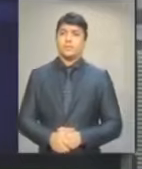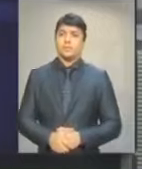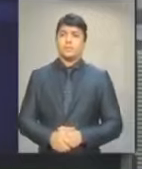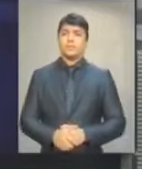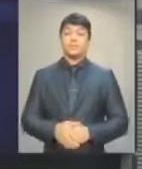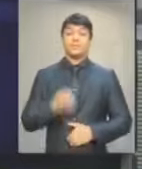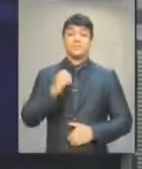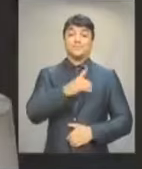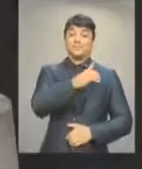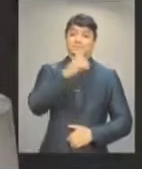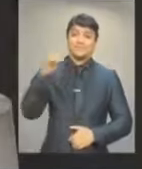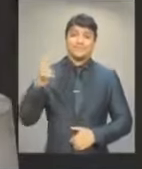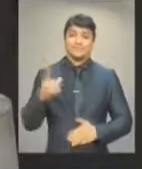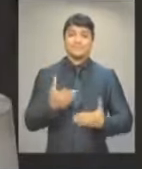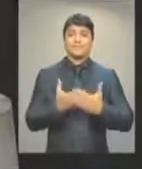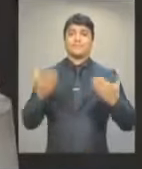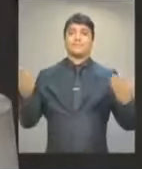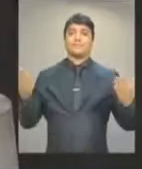Meu cordial bom dia,